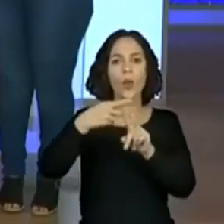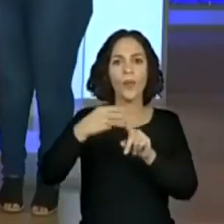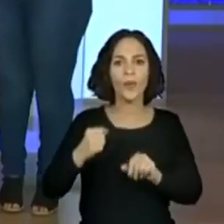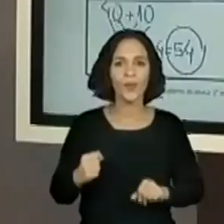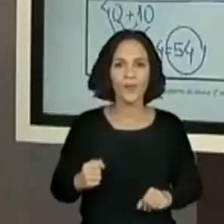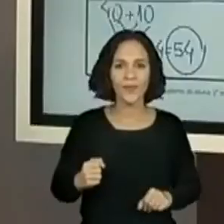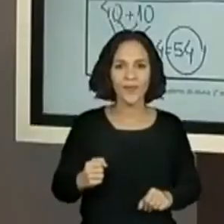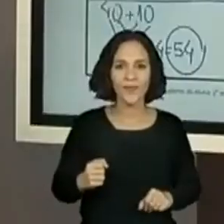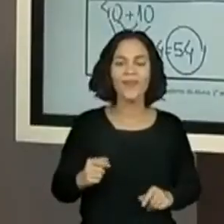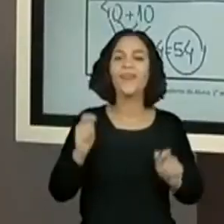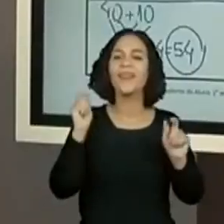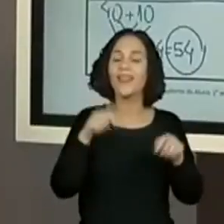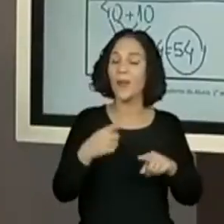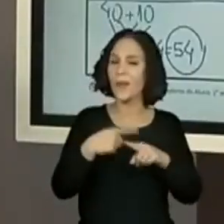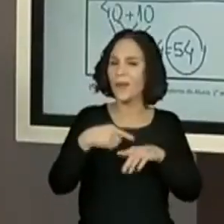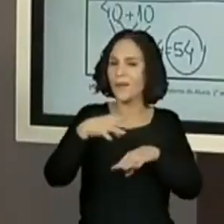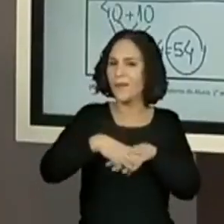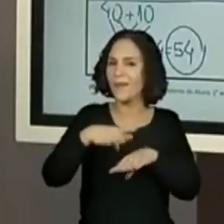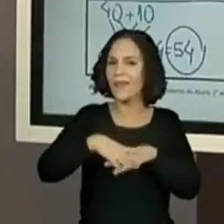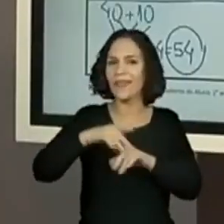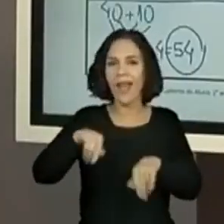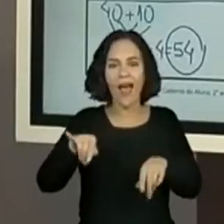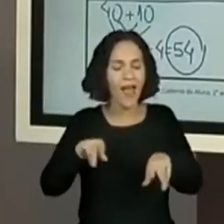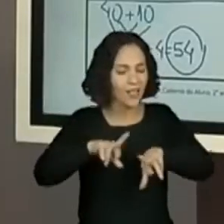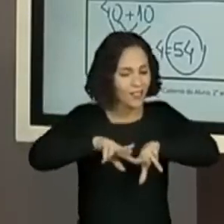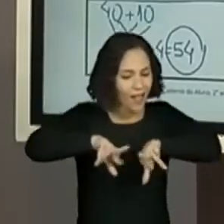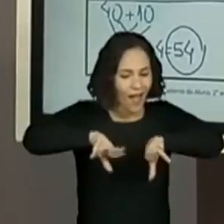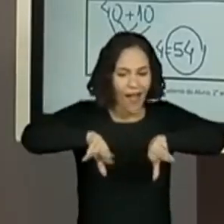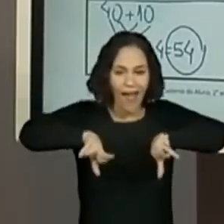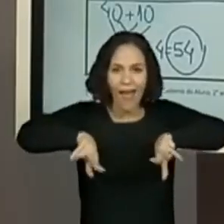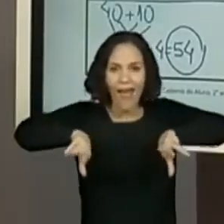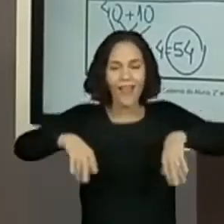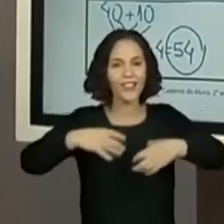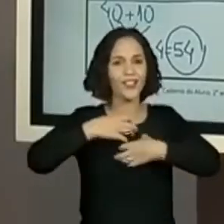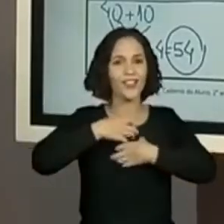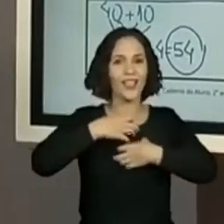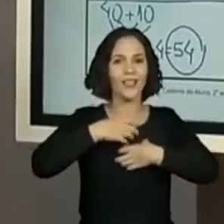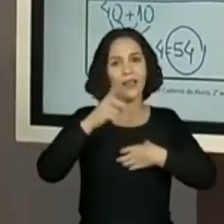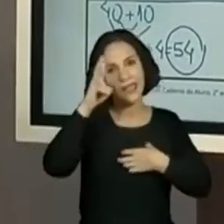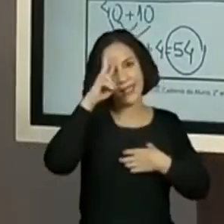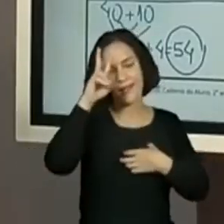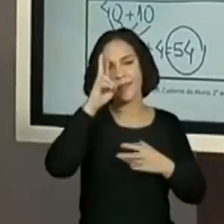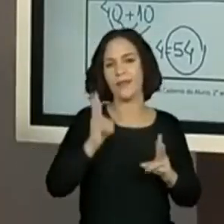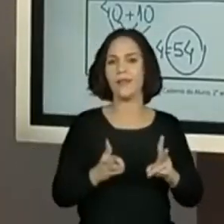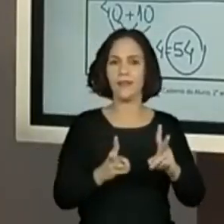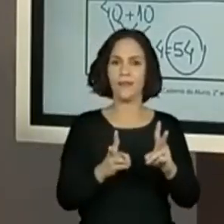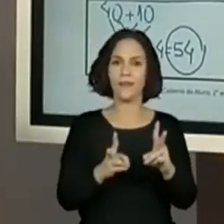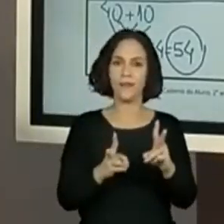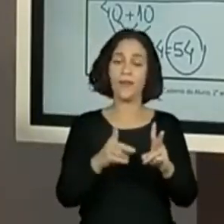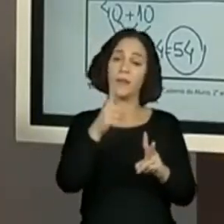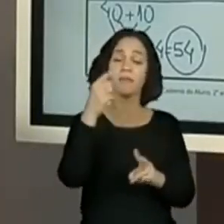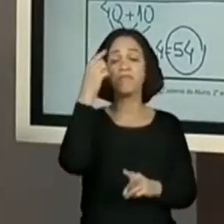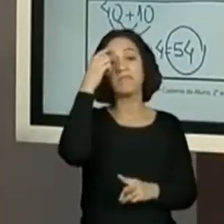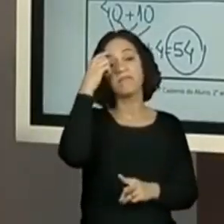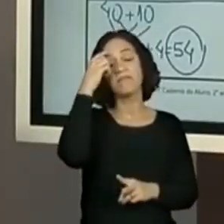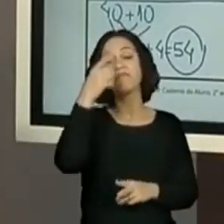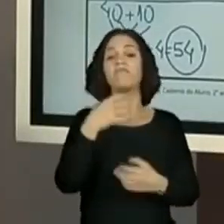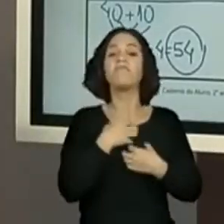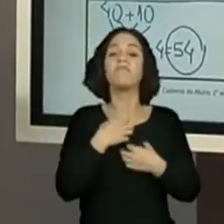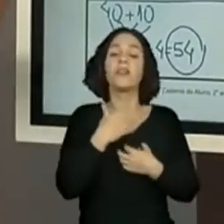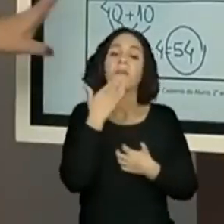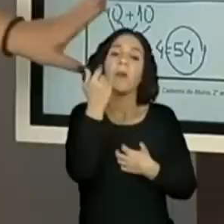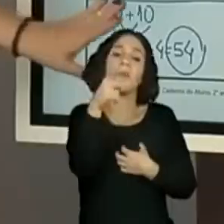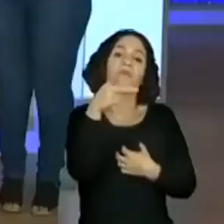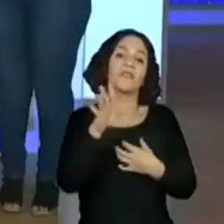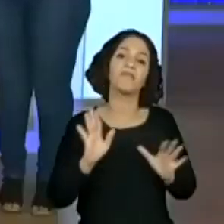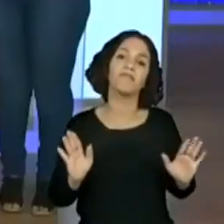para a gente brincar que a matemática tem várias estratégias. Lembre sempre disso. Encontra a que mais te favorece para fazer.